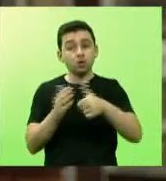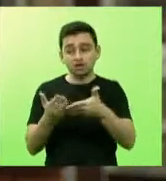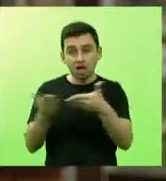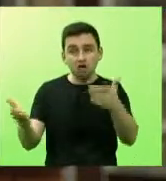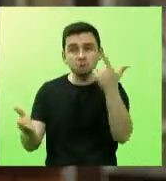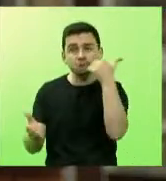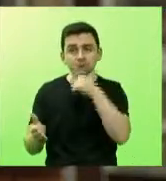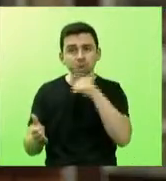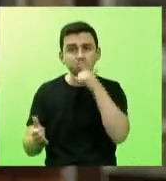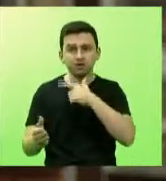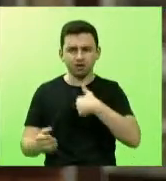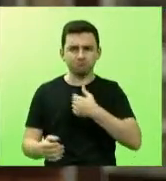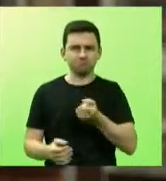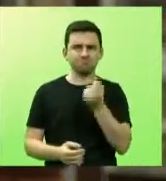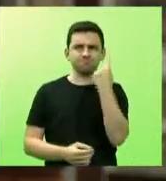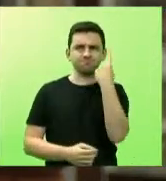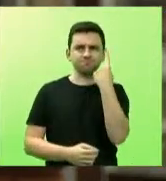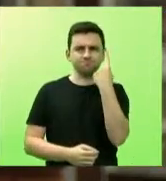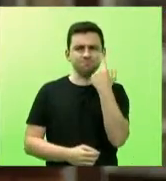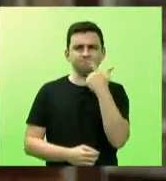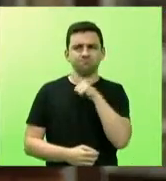isso.